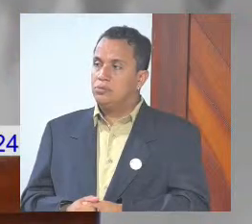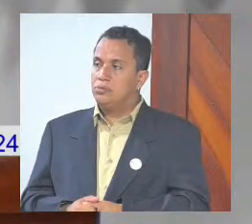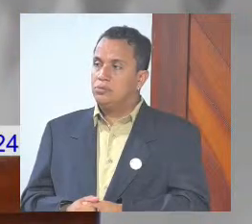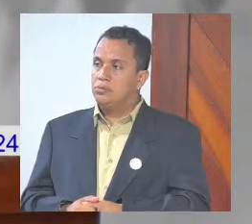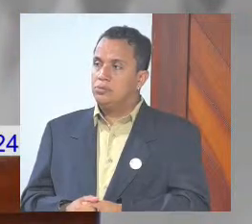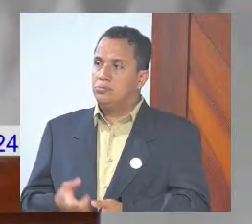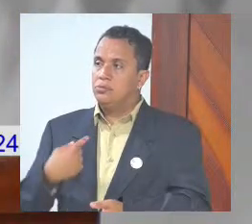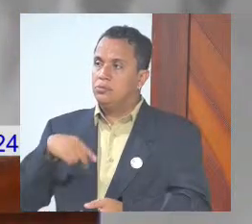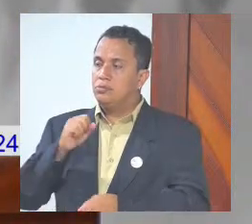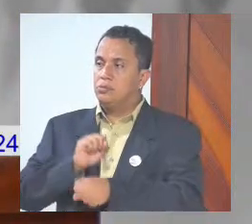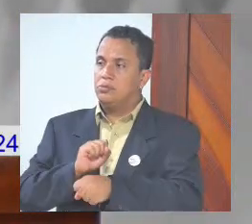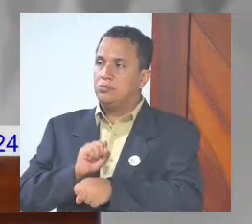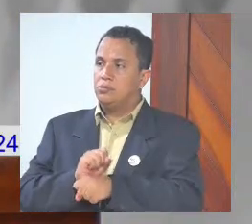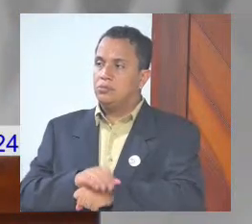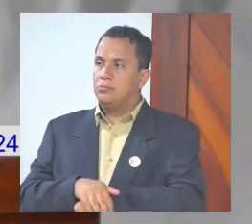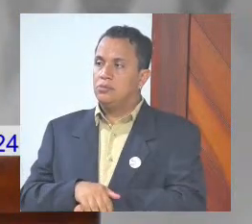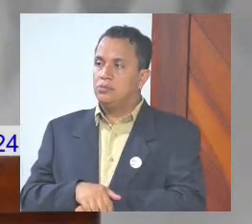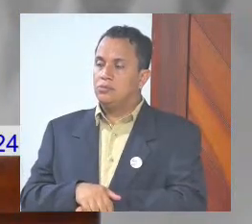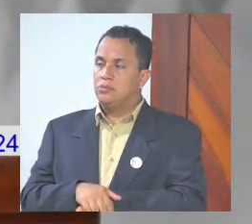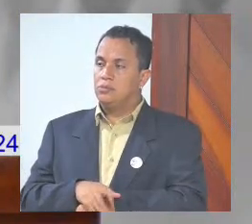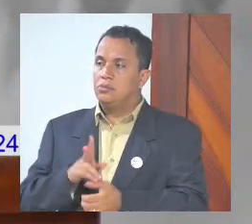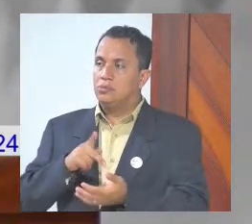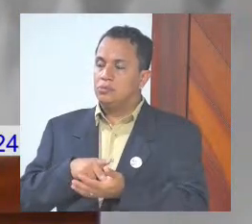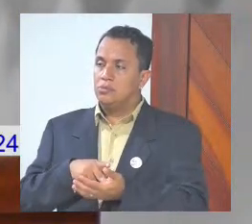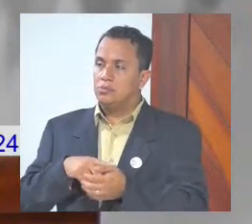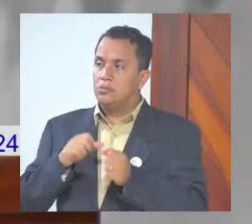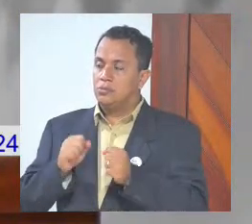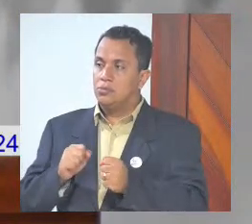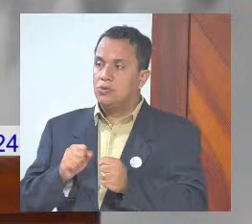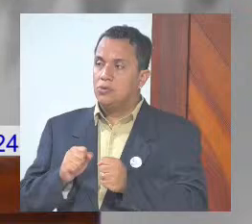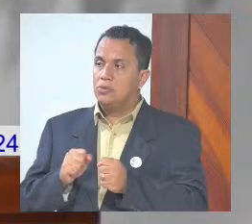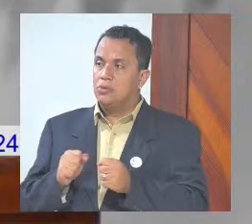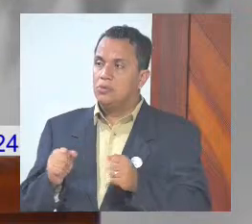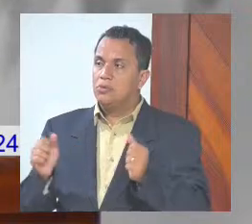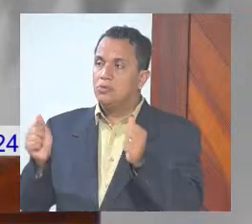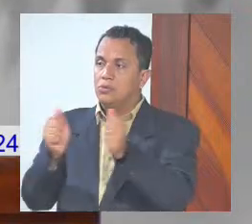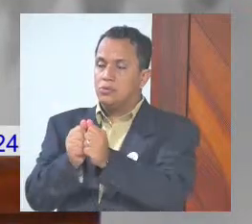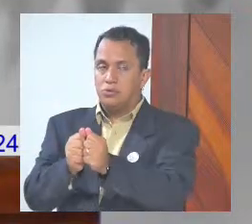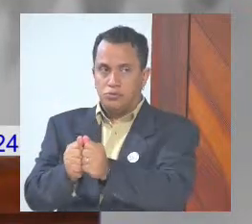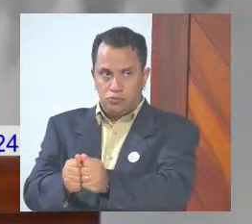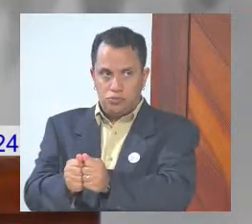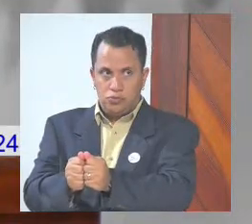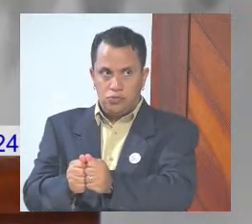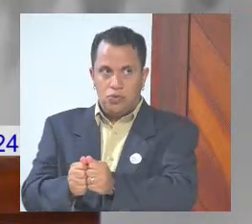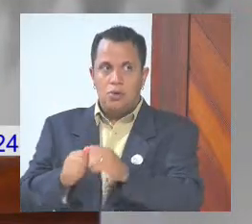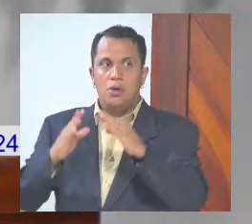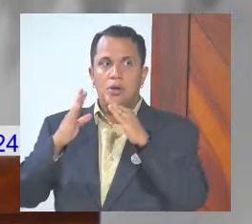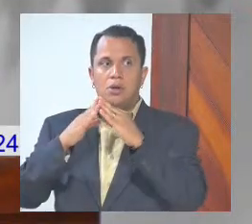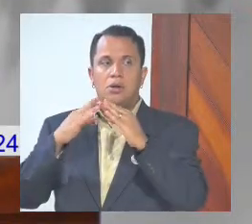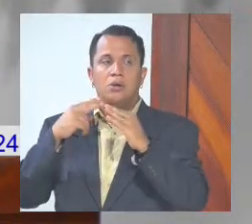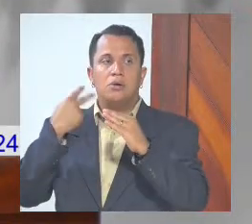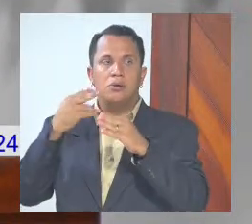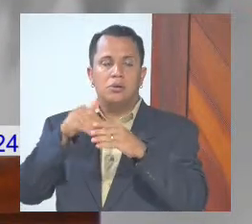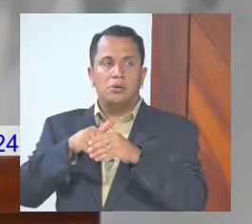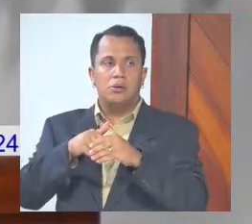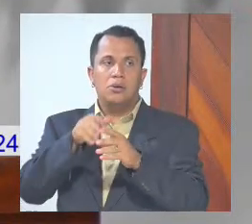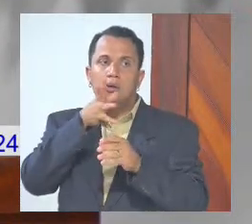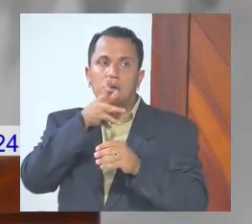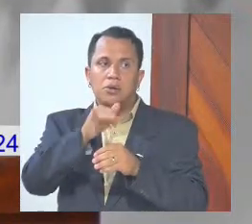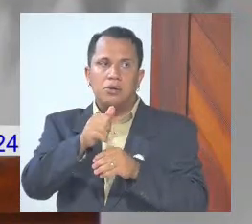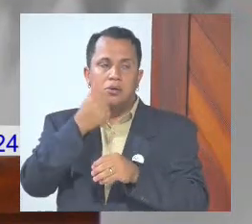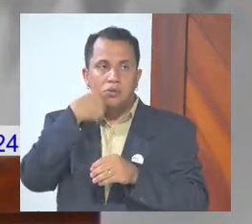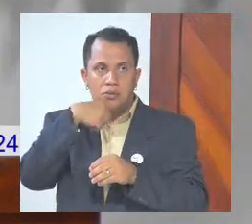Então a gente espera que realmente a gente possa, unido aqui esta casa, dar essa demonstração para os